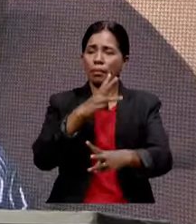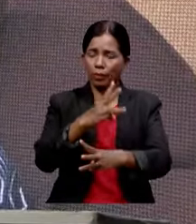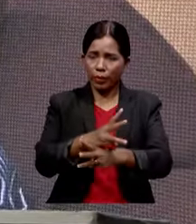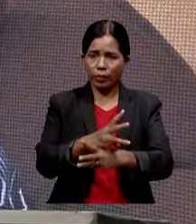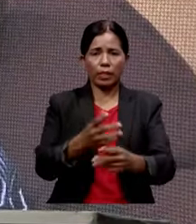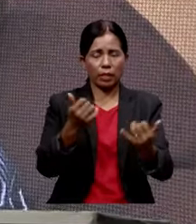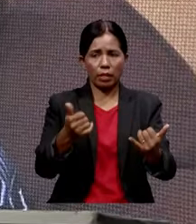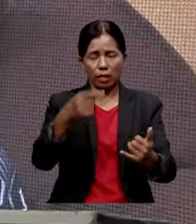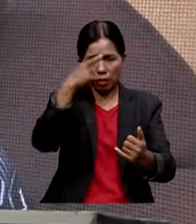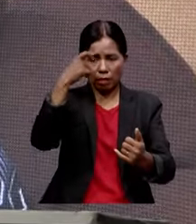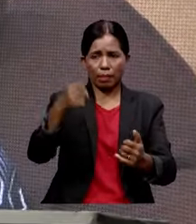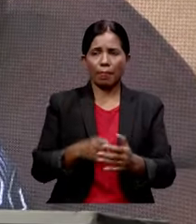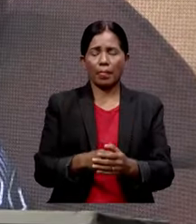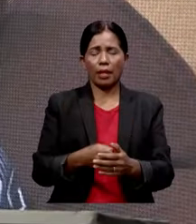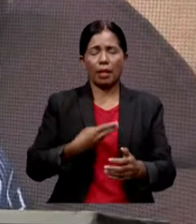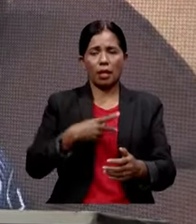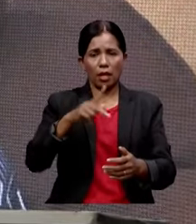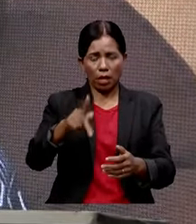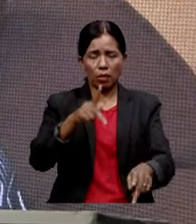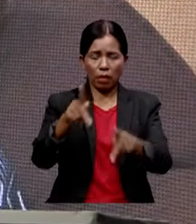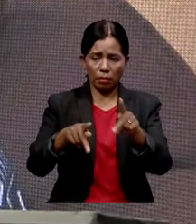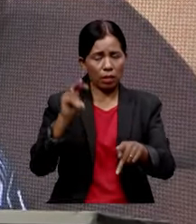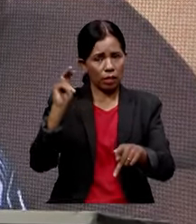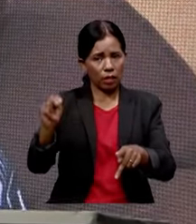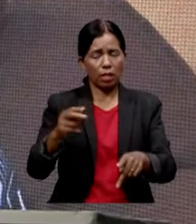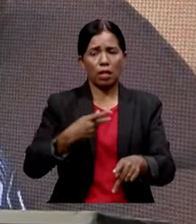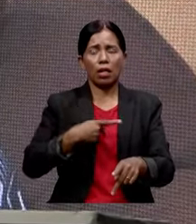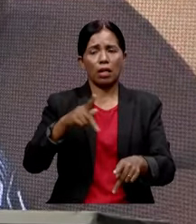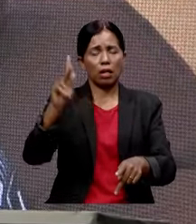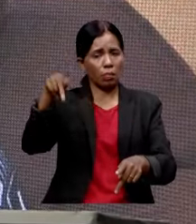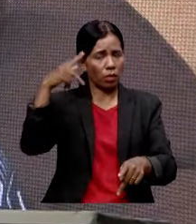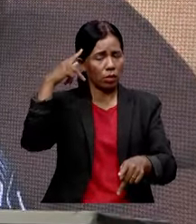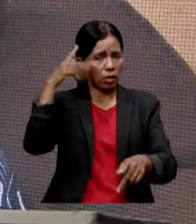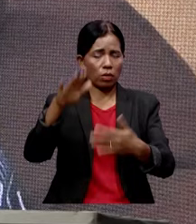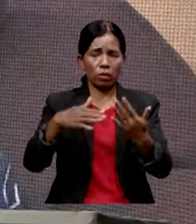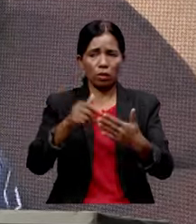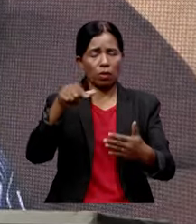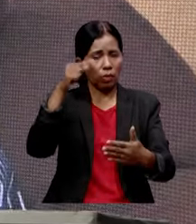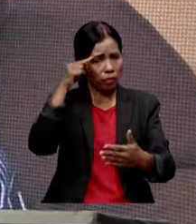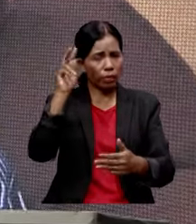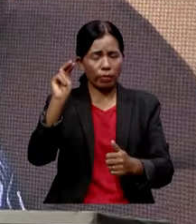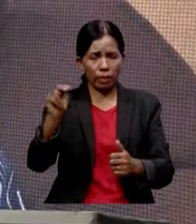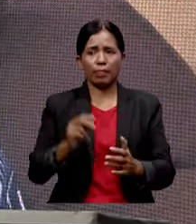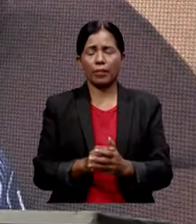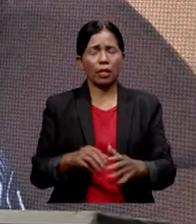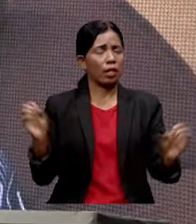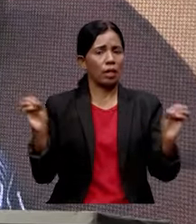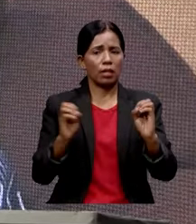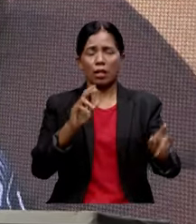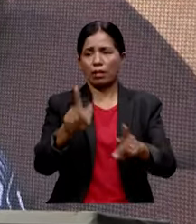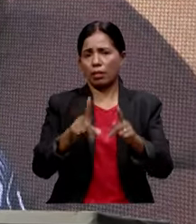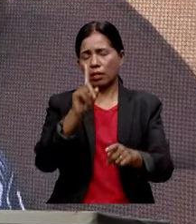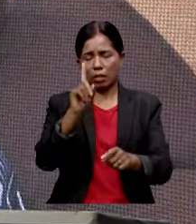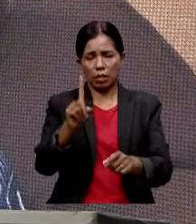dané, também a atitude de povo união, a atitude de políticos união, governo união, lei é meida,